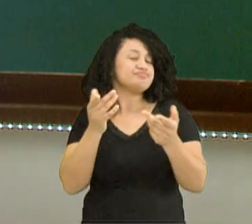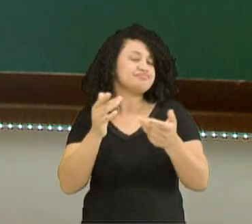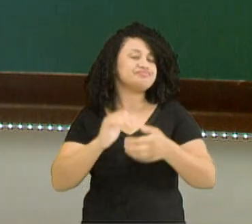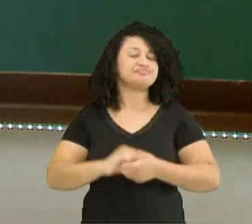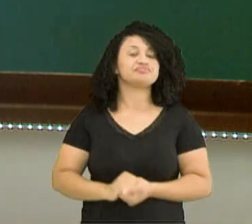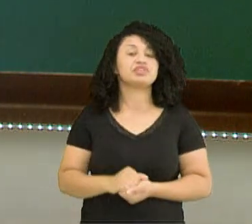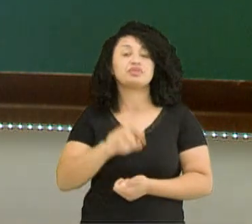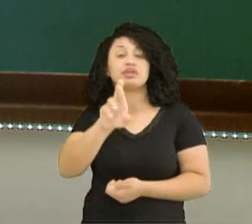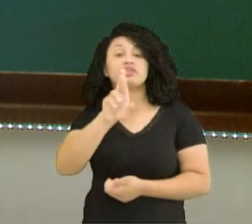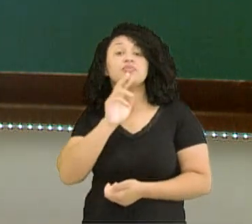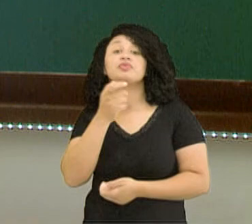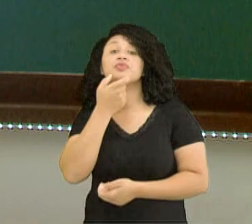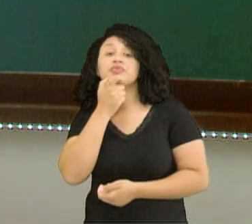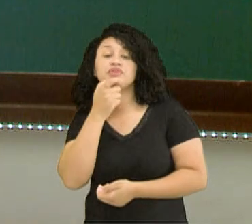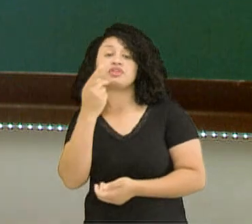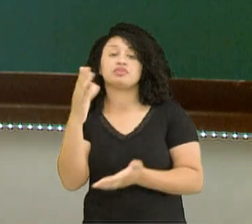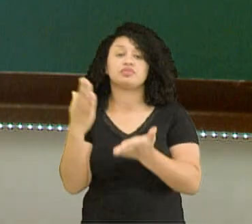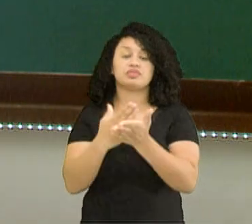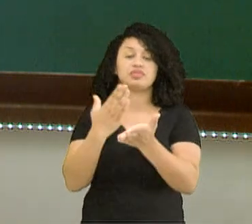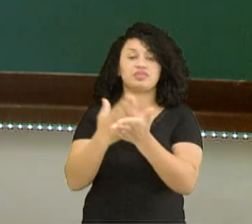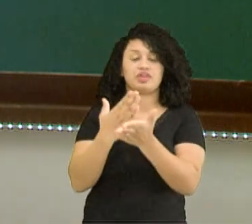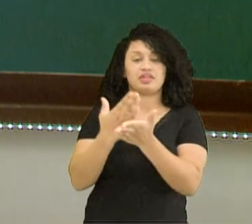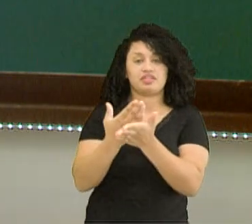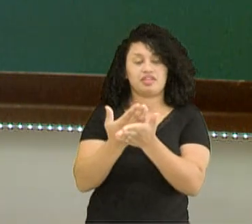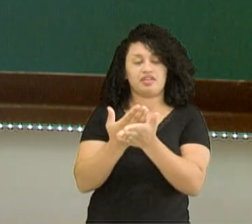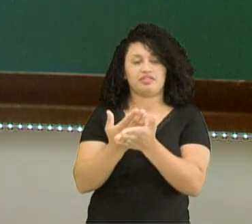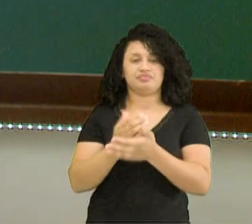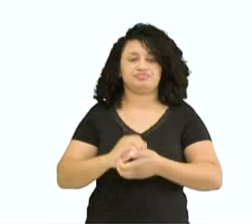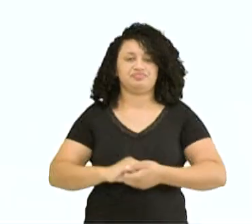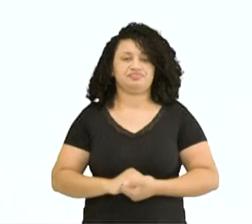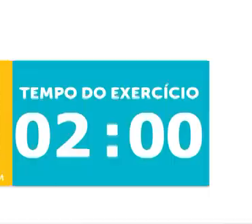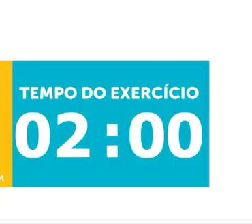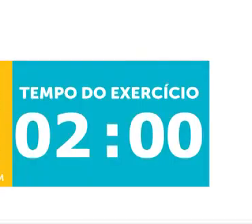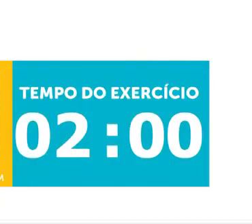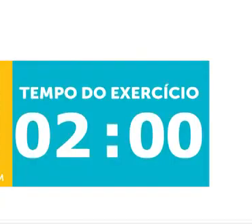para mim em inglês no seu caderno, número 3 e número 4. Let's go!